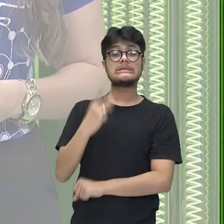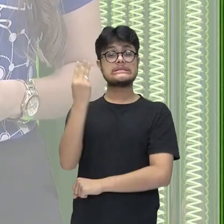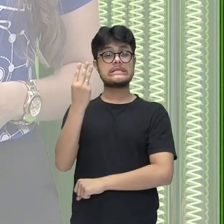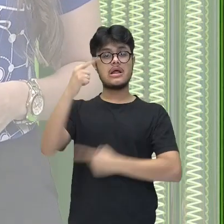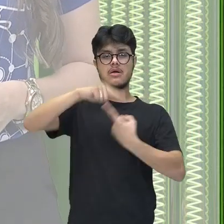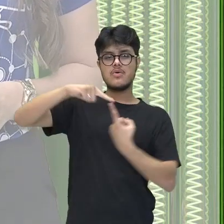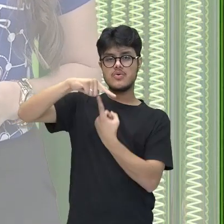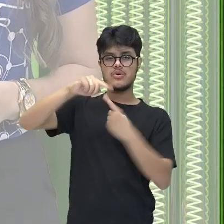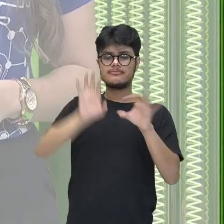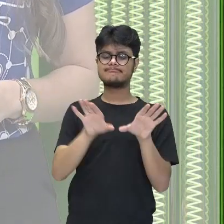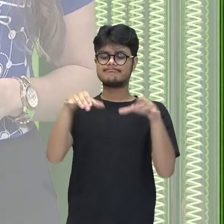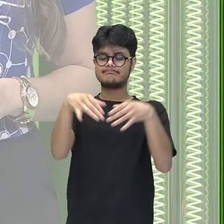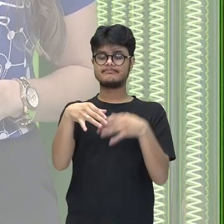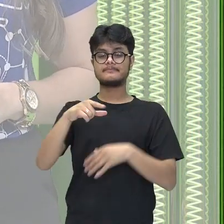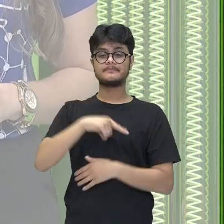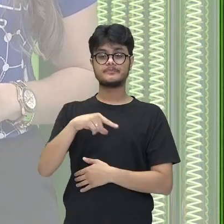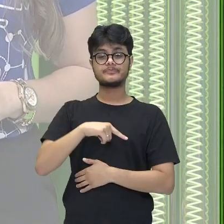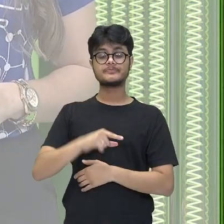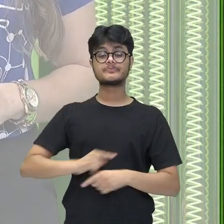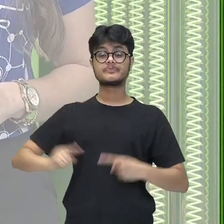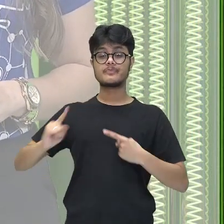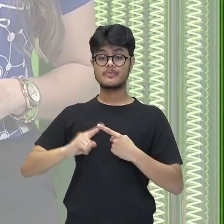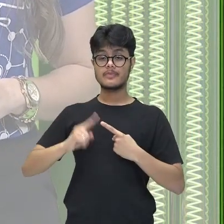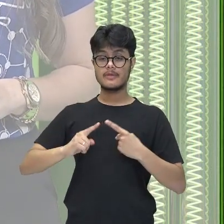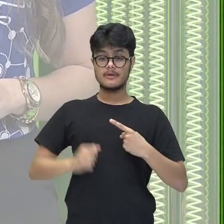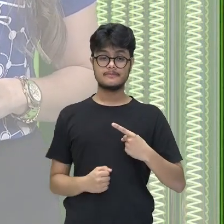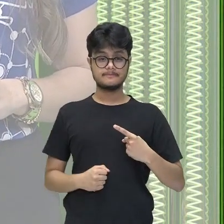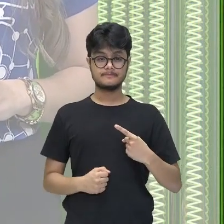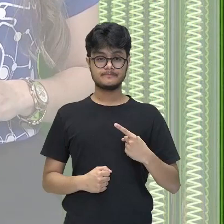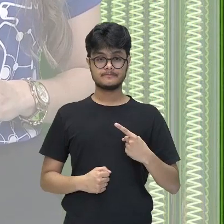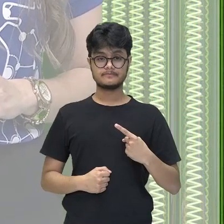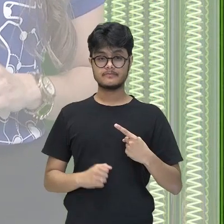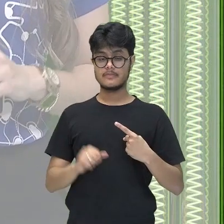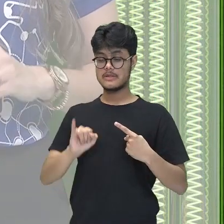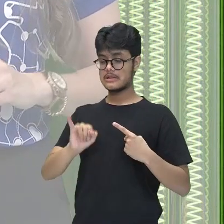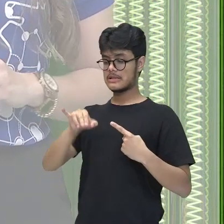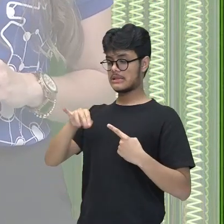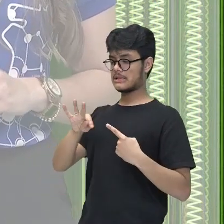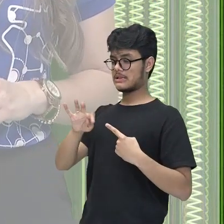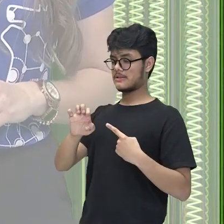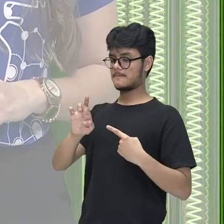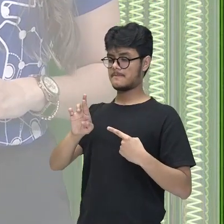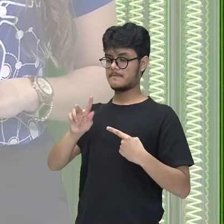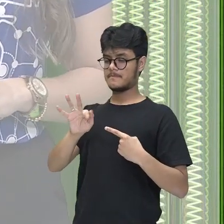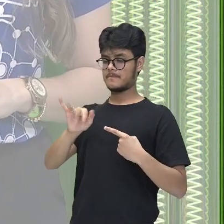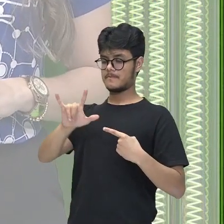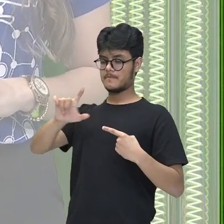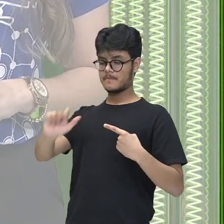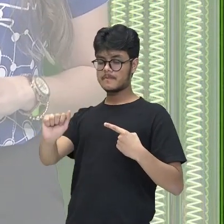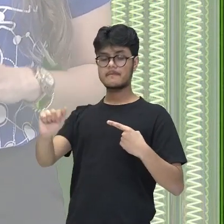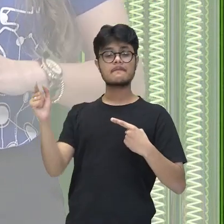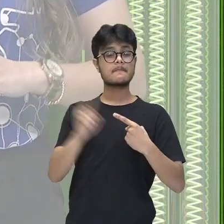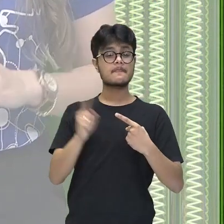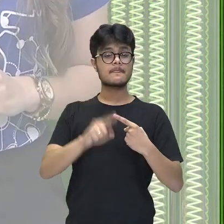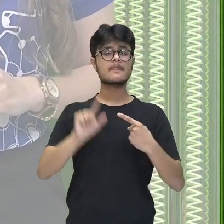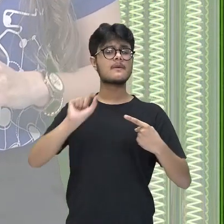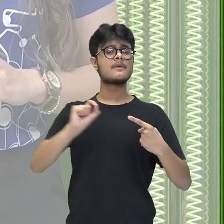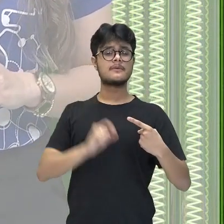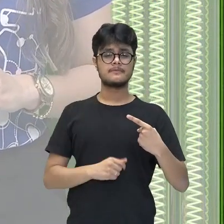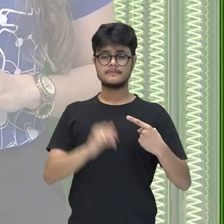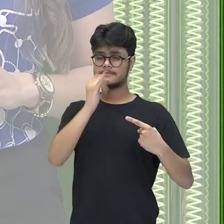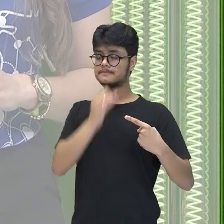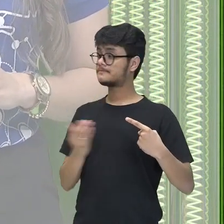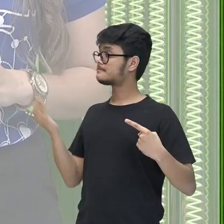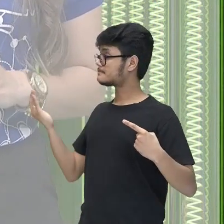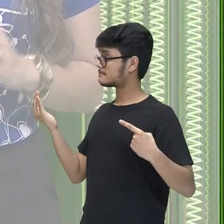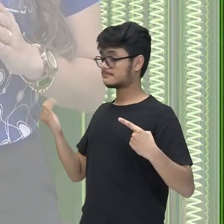resistente. Então, nós temos um tipo de alavanca que é chamada de alavanca interfixa. Na alavanca interfixa, o ponto